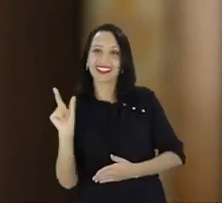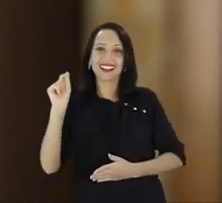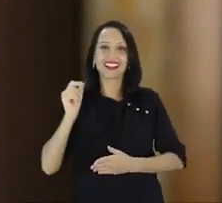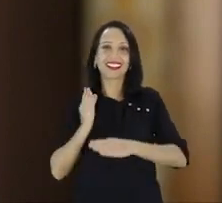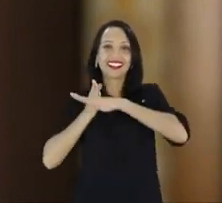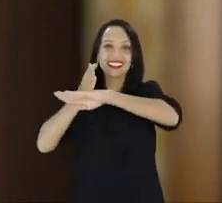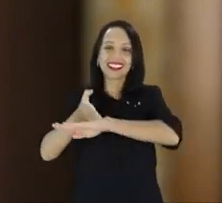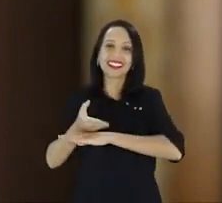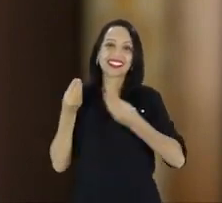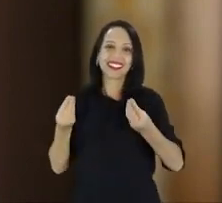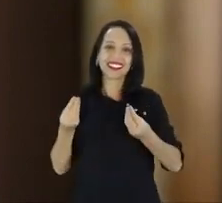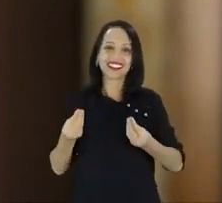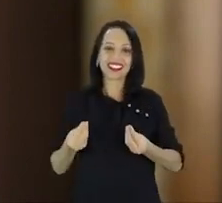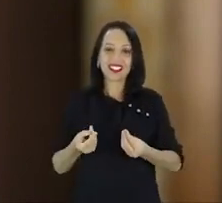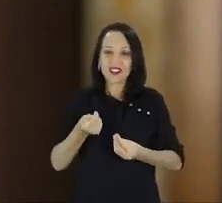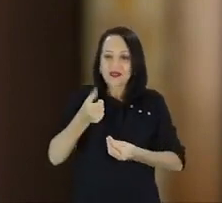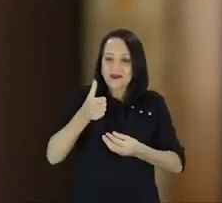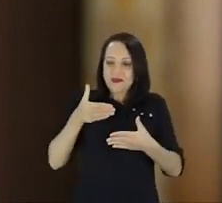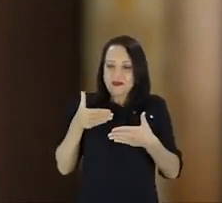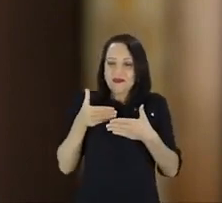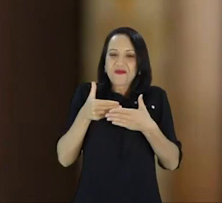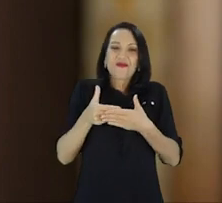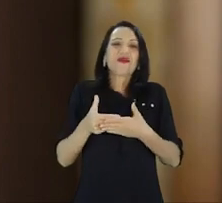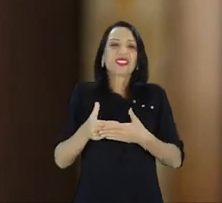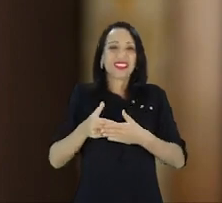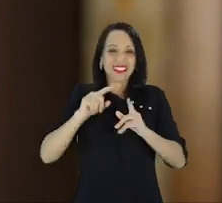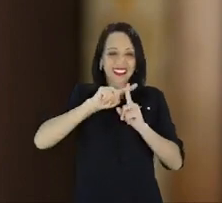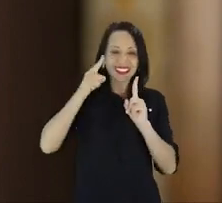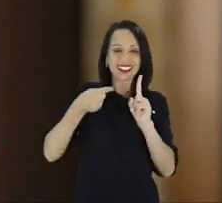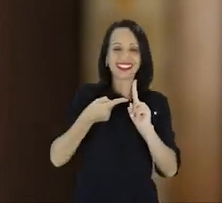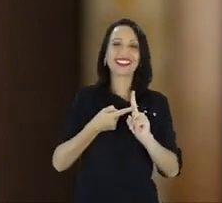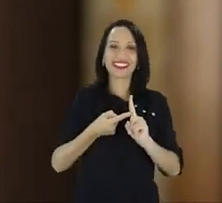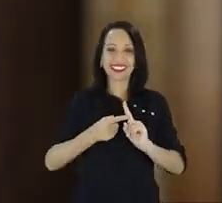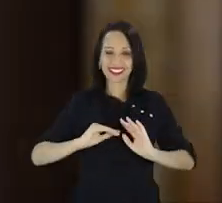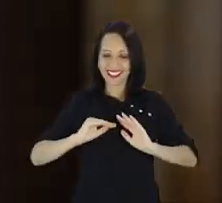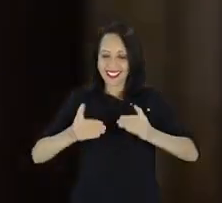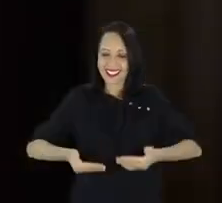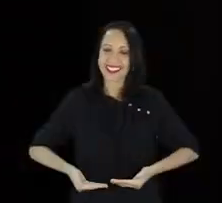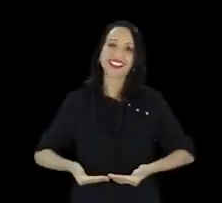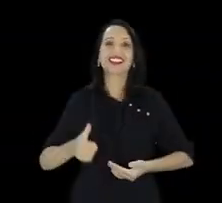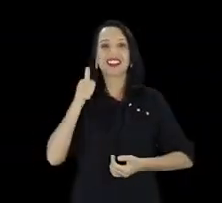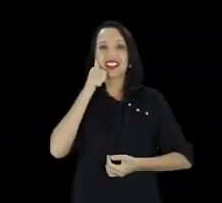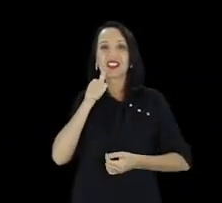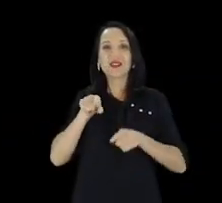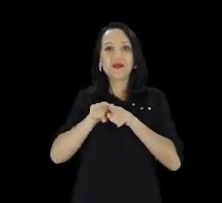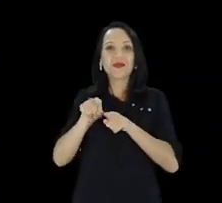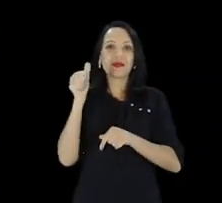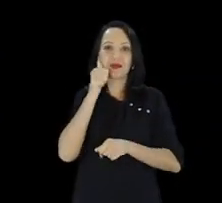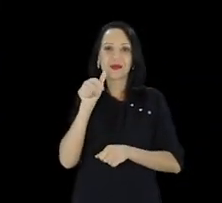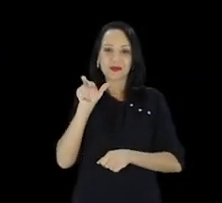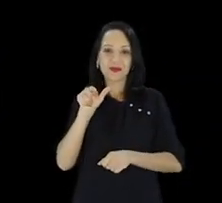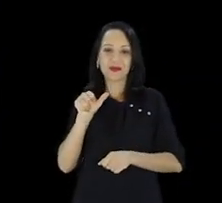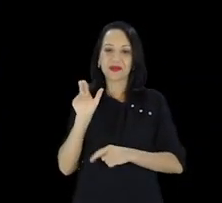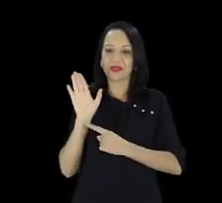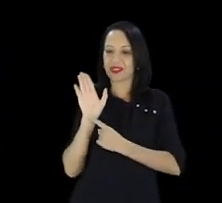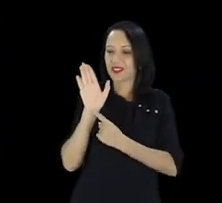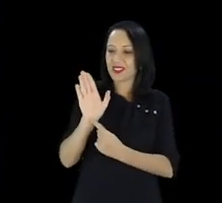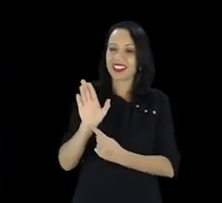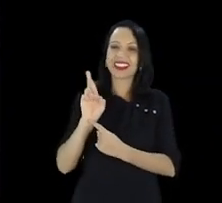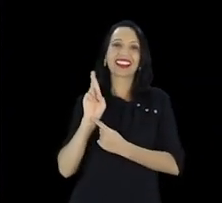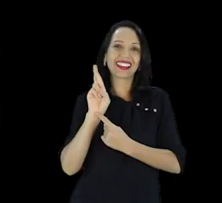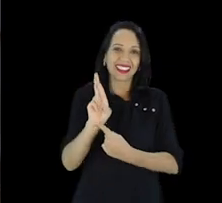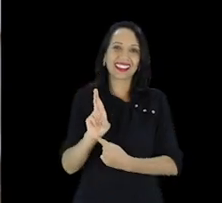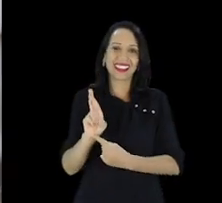eu estava assim no final do segundo tempo da gestação então a minha irmã foi ela foi me representar e